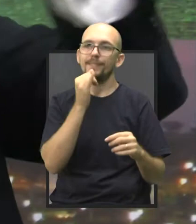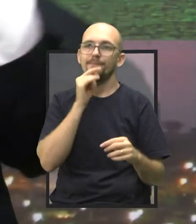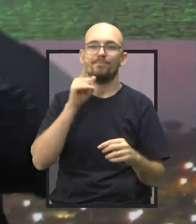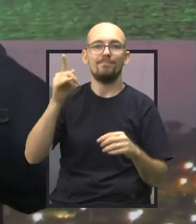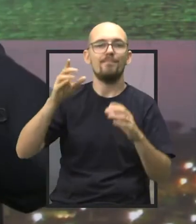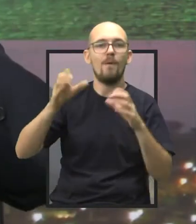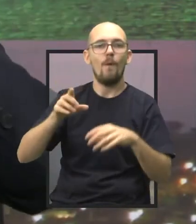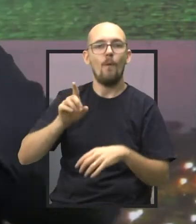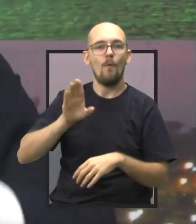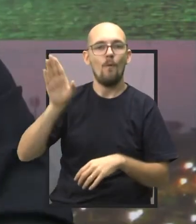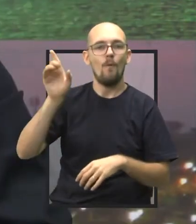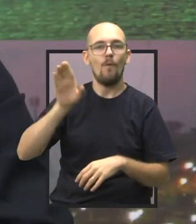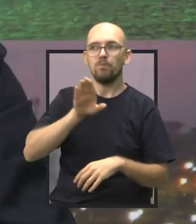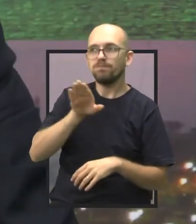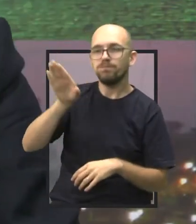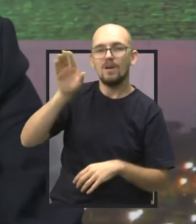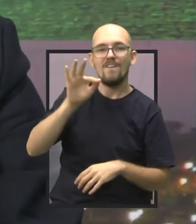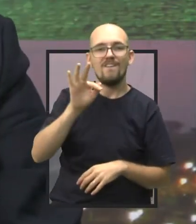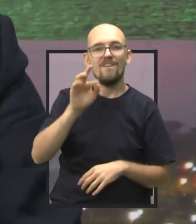Frei Galvão, certo?